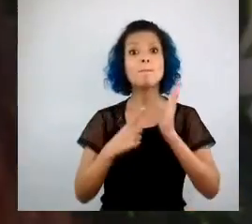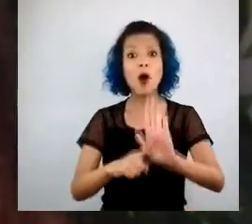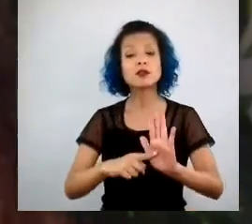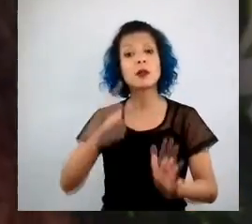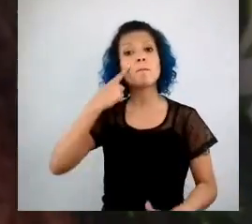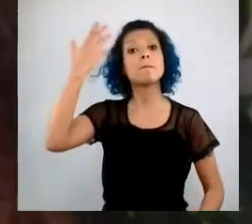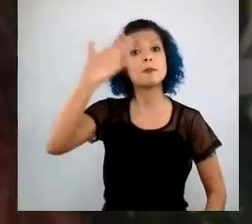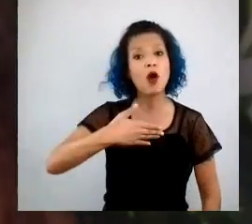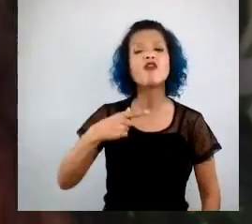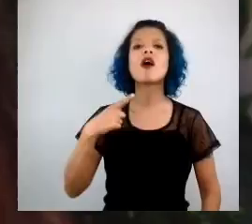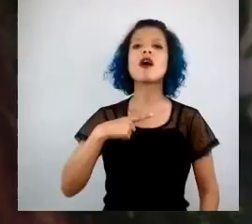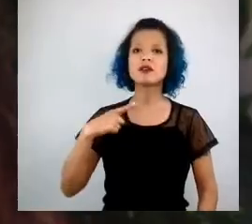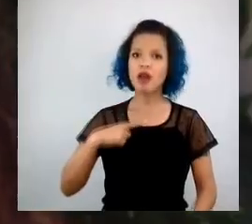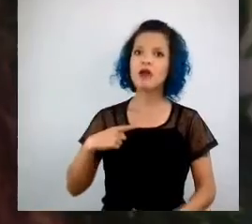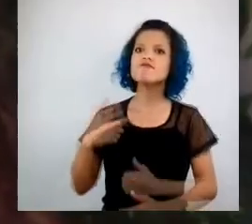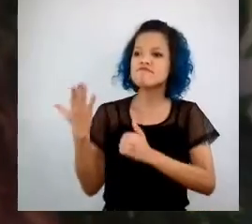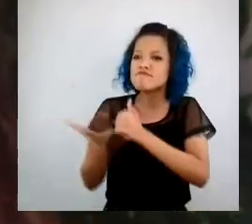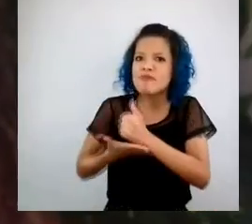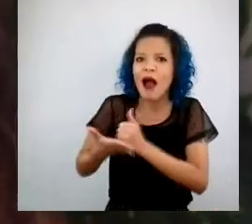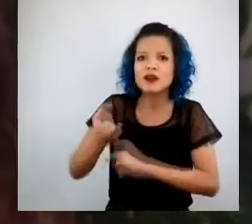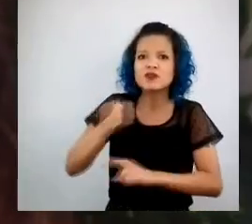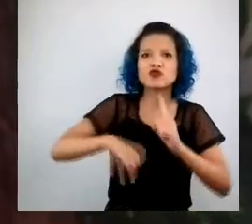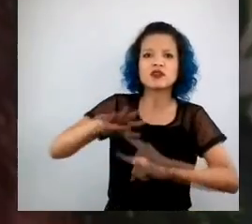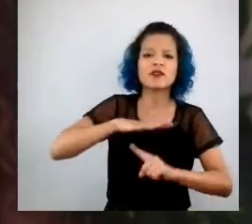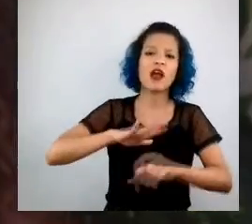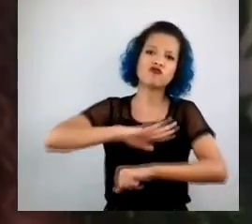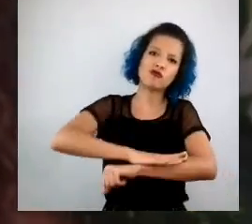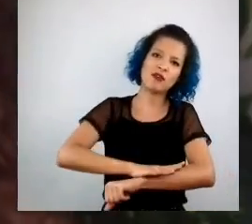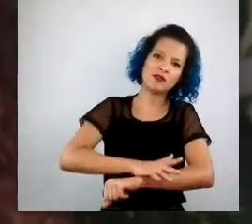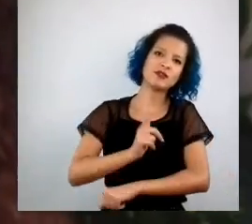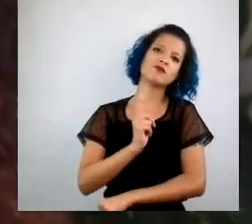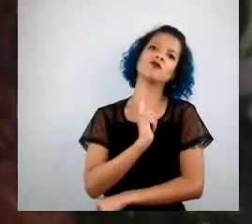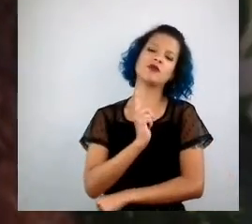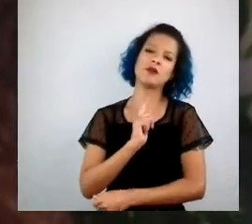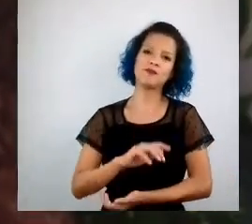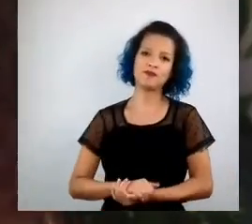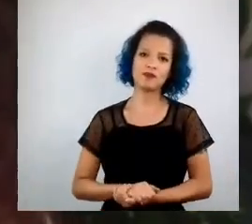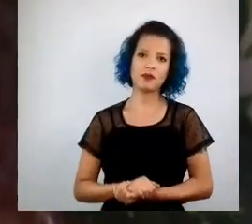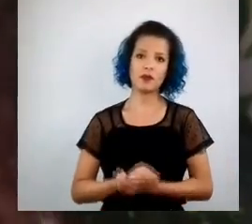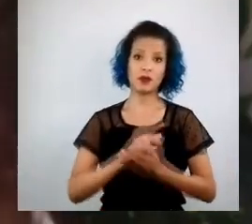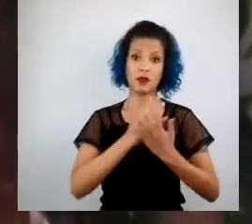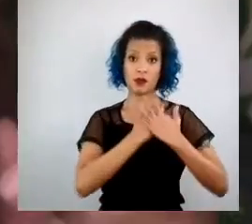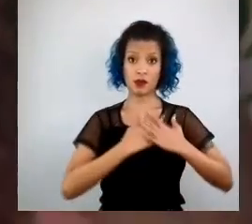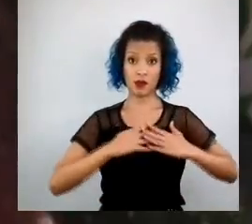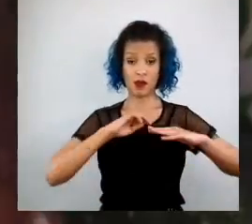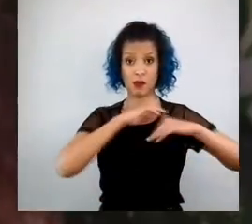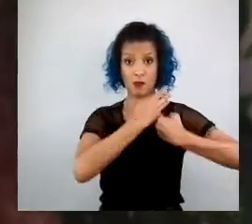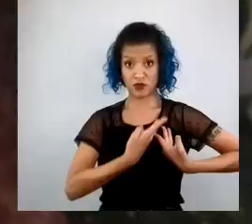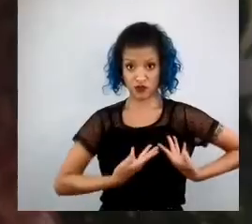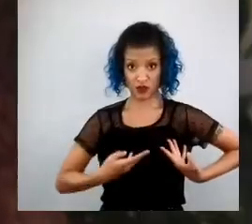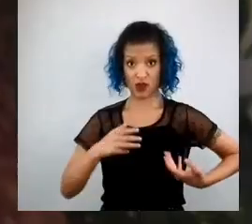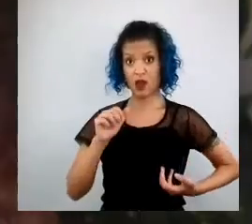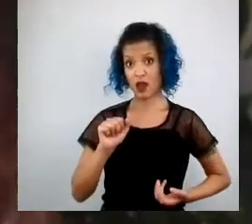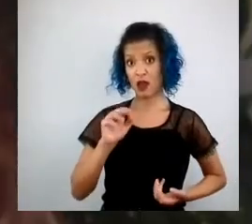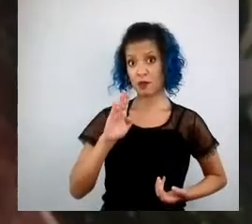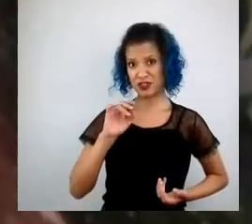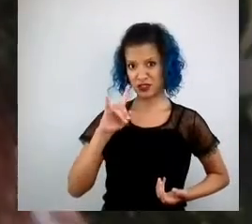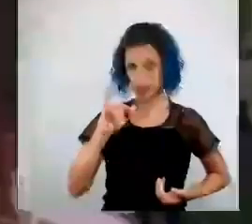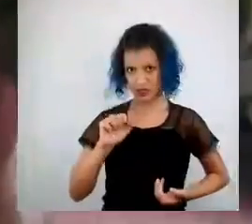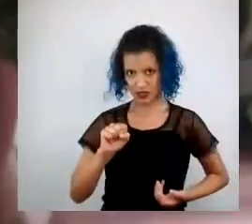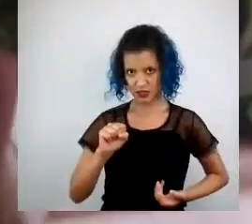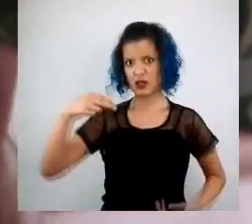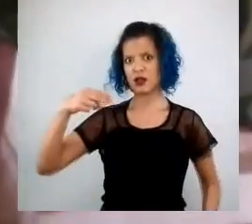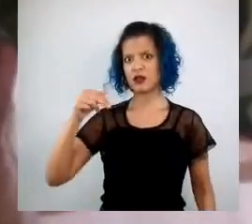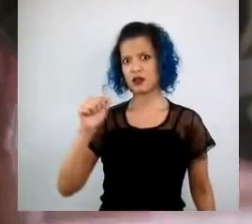Tem uma frase, tem um texto do Abdias do Nascimento, quem não conhece, vai lá, vale a pena ler